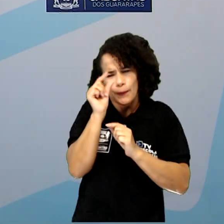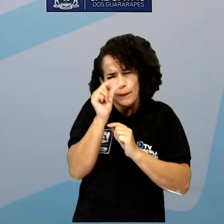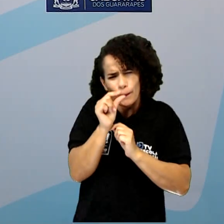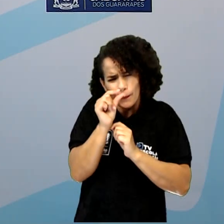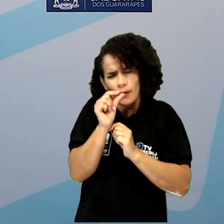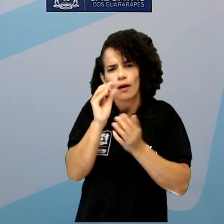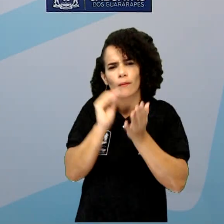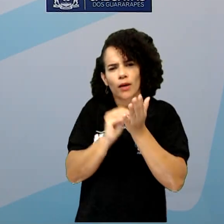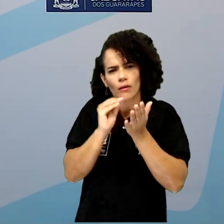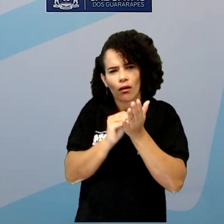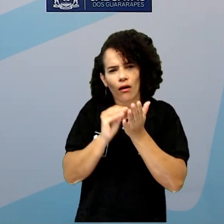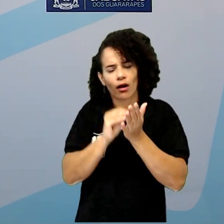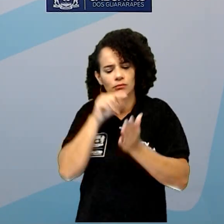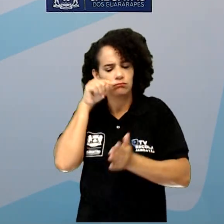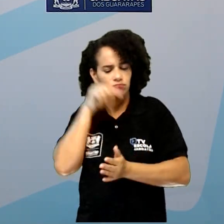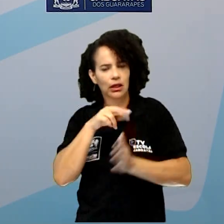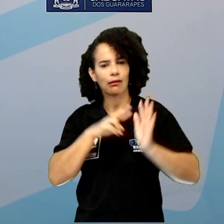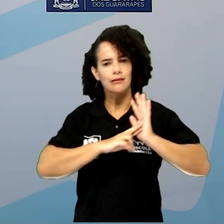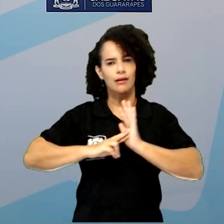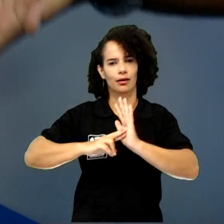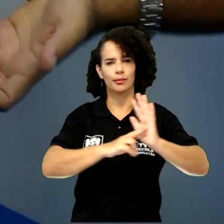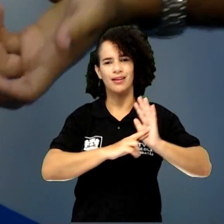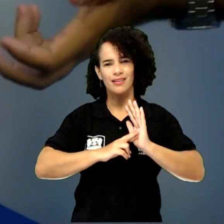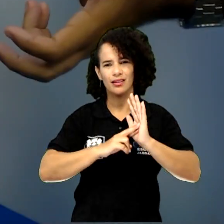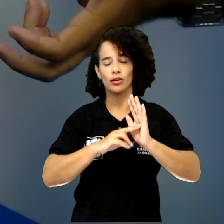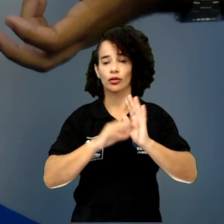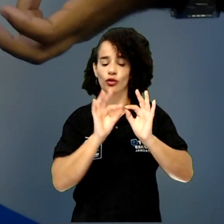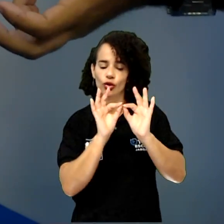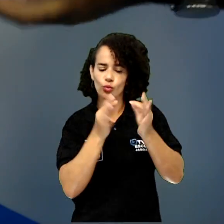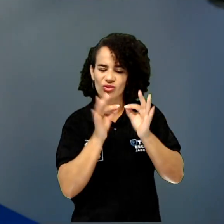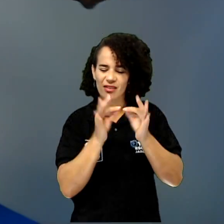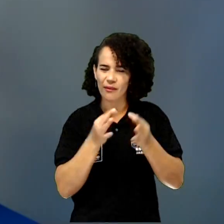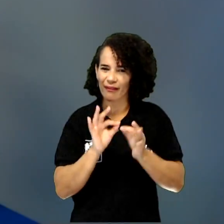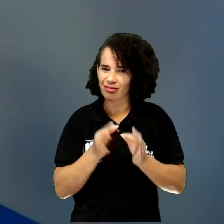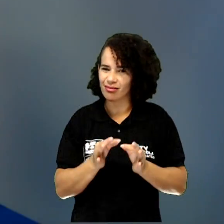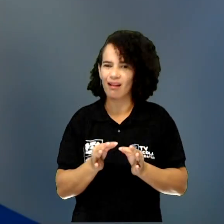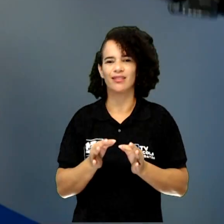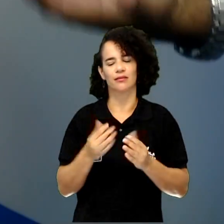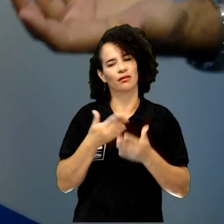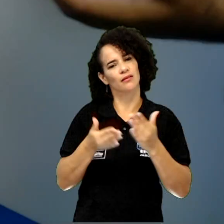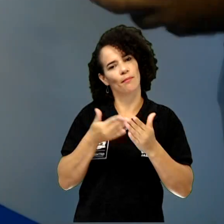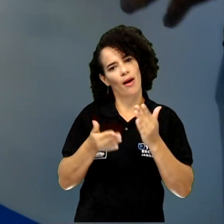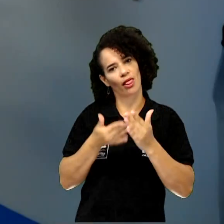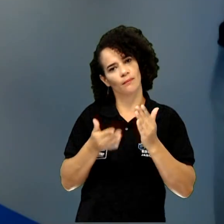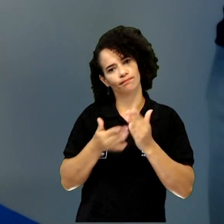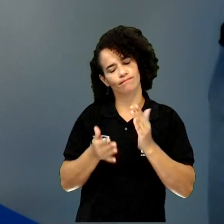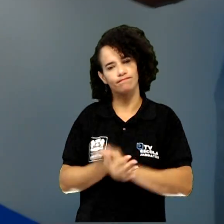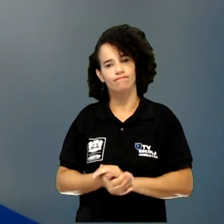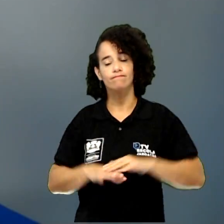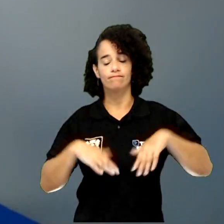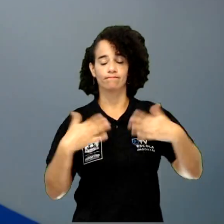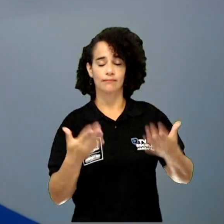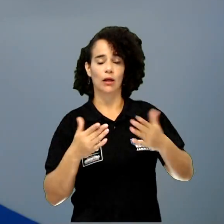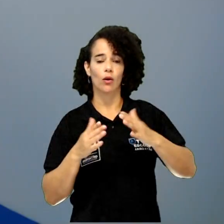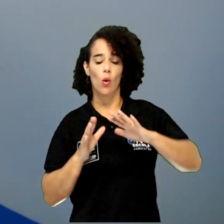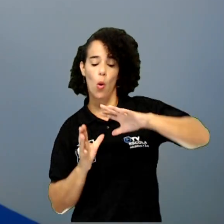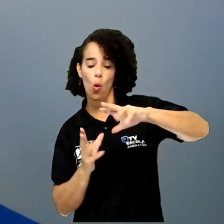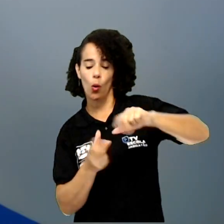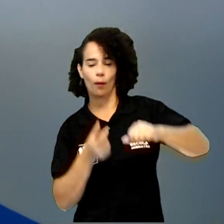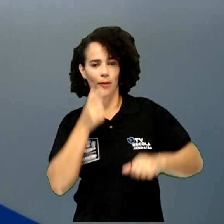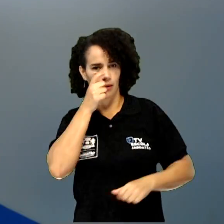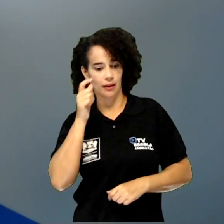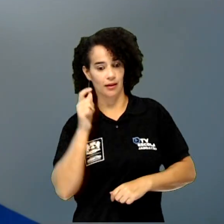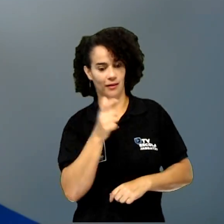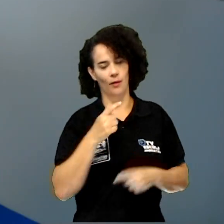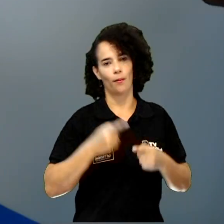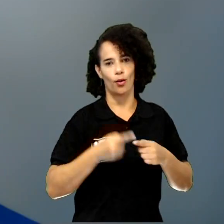nessa representação que os detalhes se perdem, tá? Então, o globo é interessante porque ele